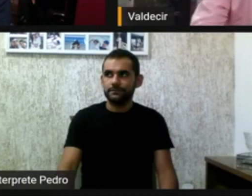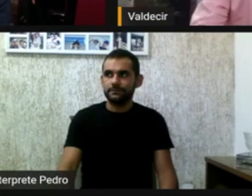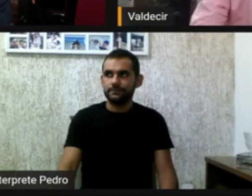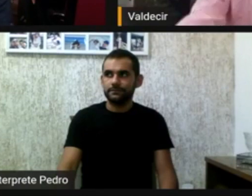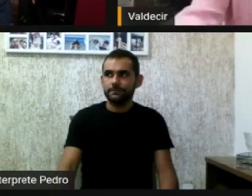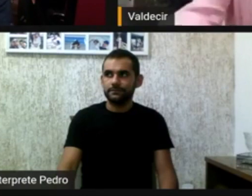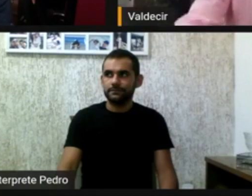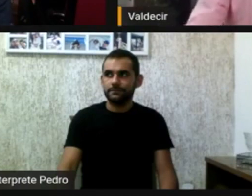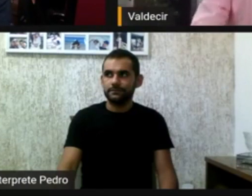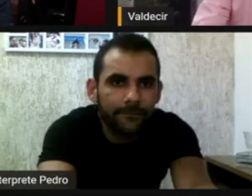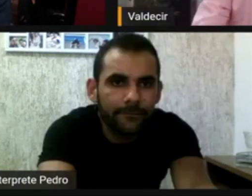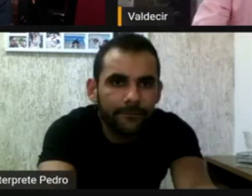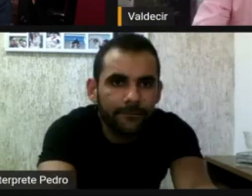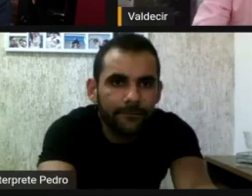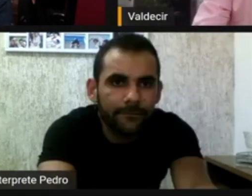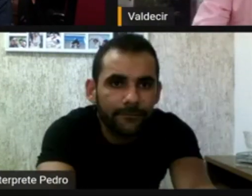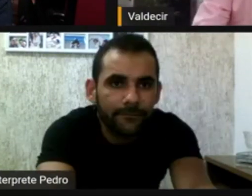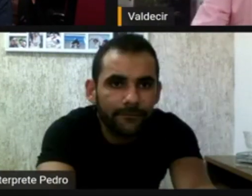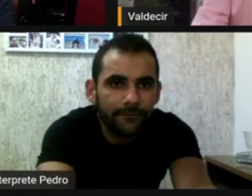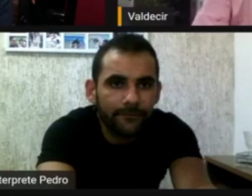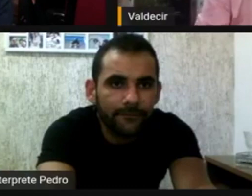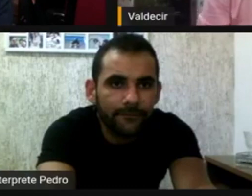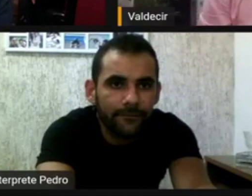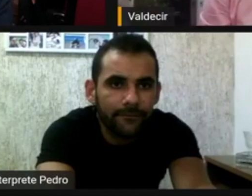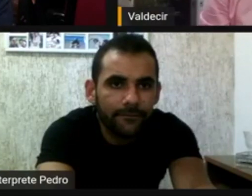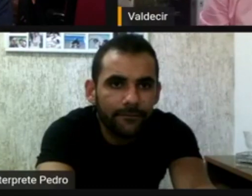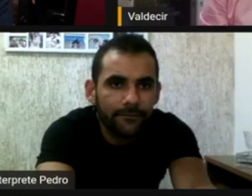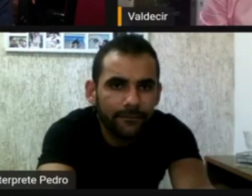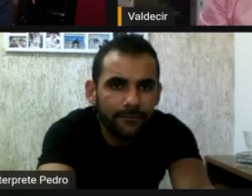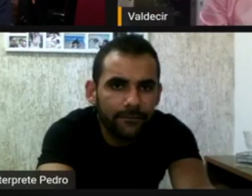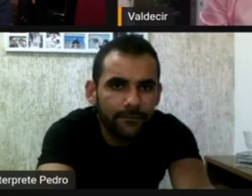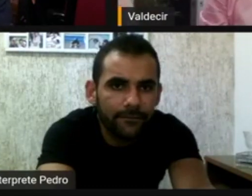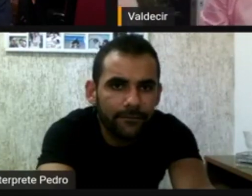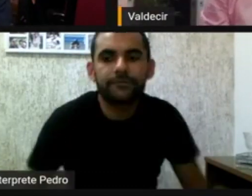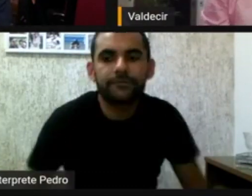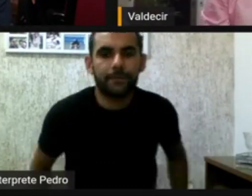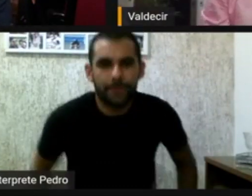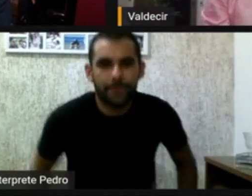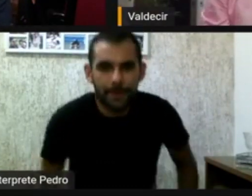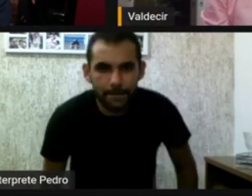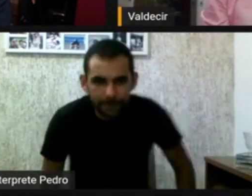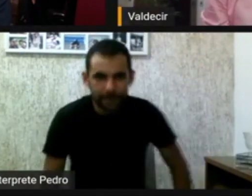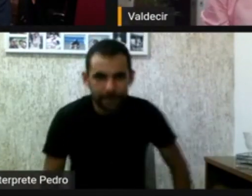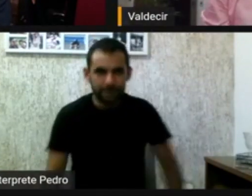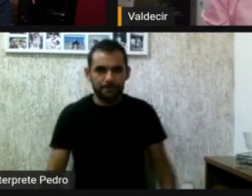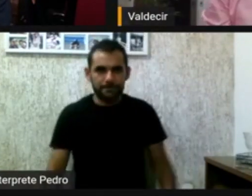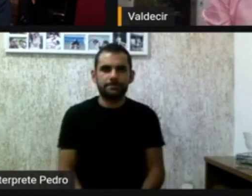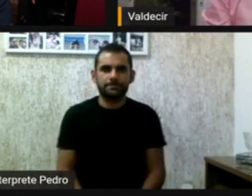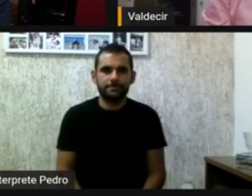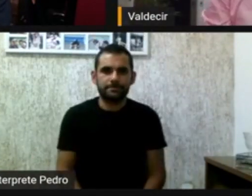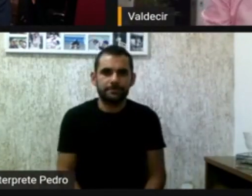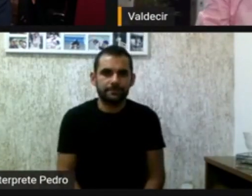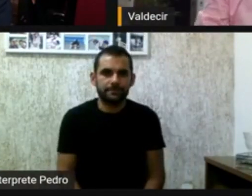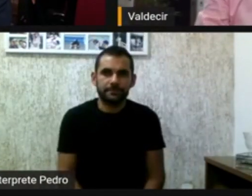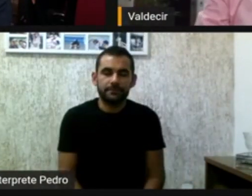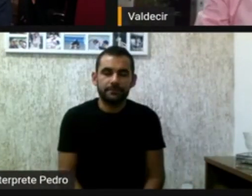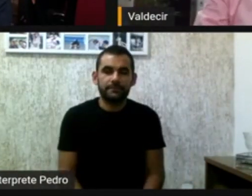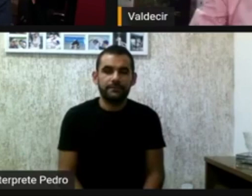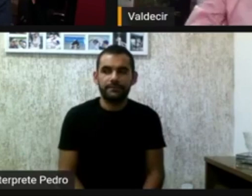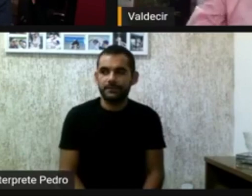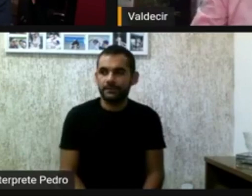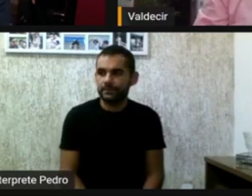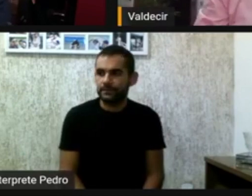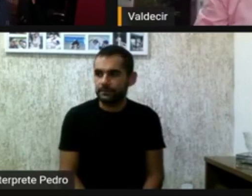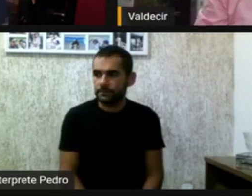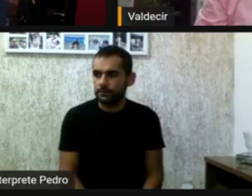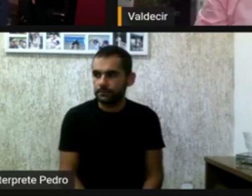Aqui, não, aqui, Wi-Fi. Aonde que é aqui para mim para colocar a senha? É só porque eu estou preocupado se as pessoas estão.